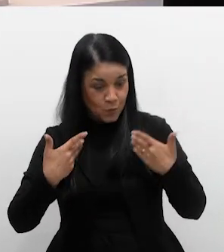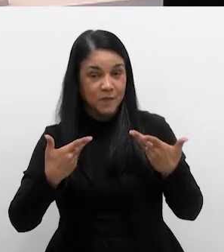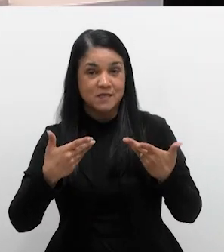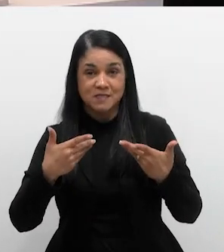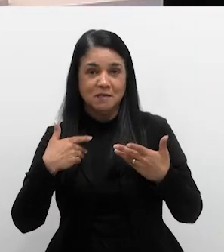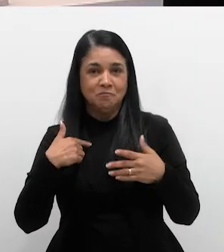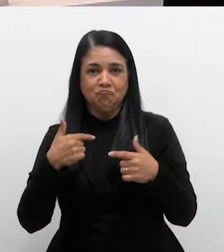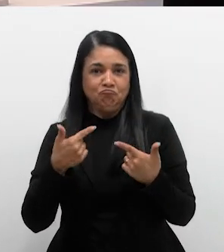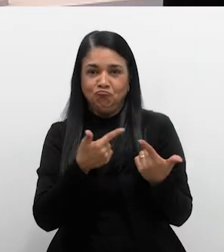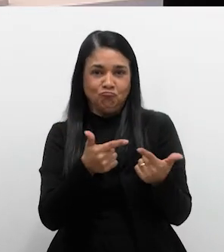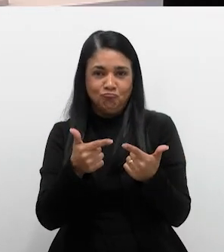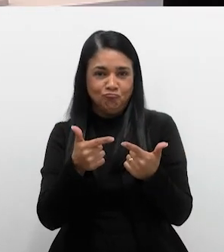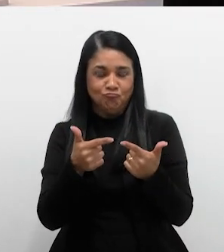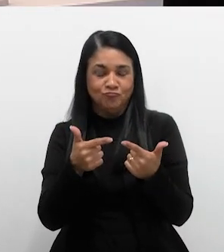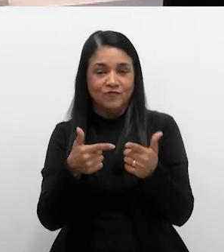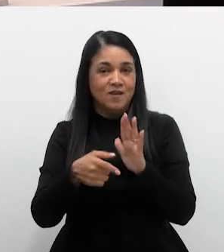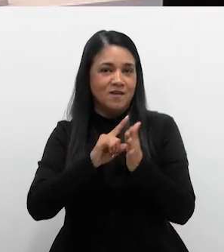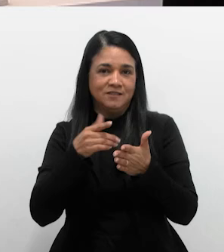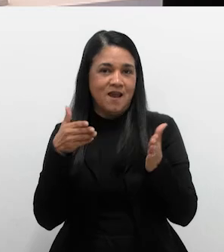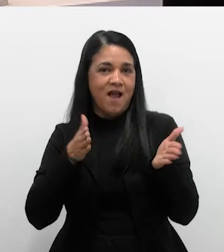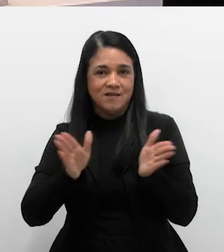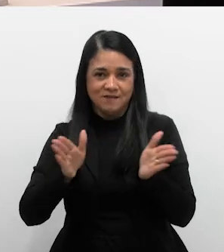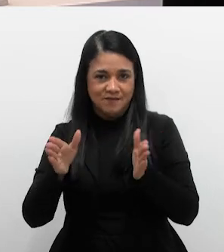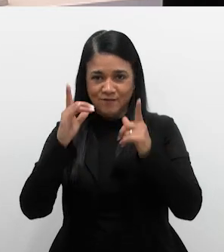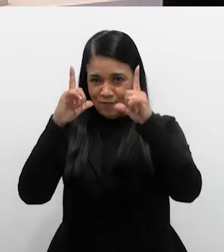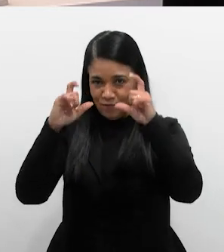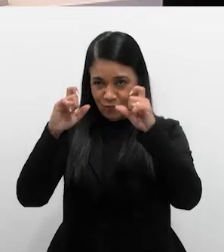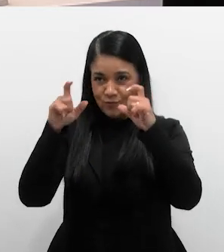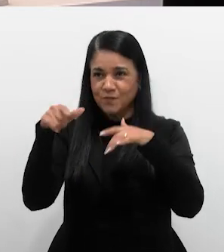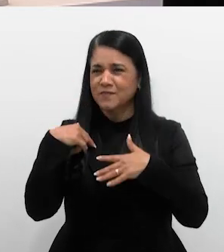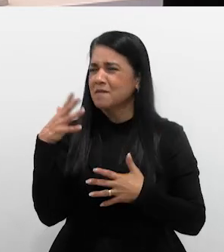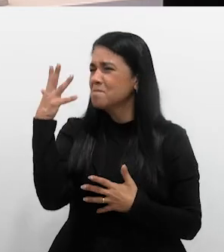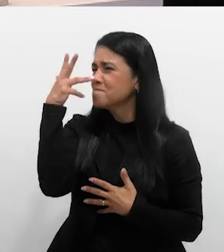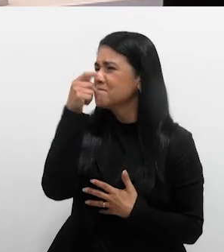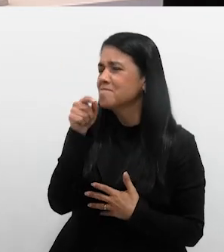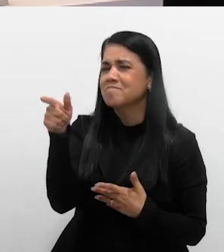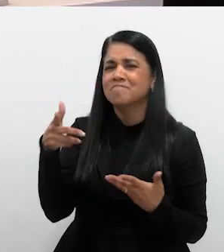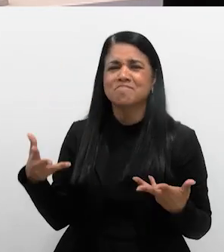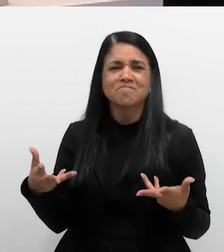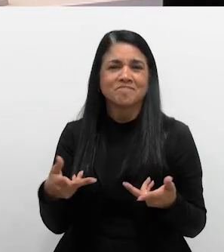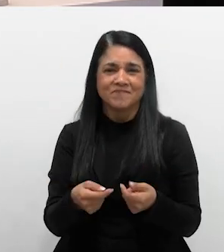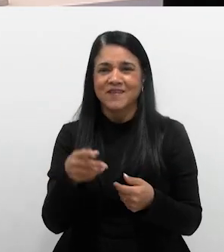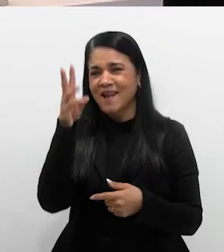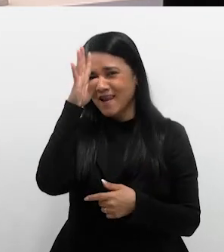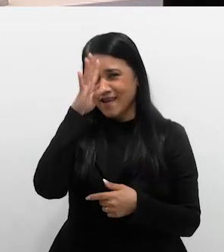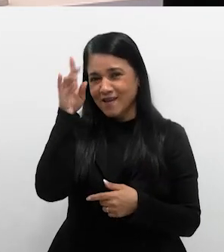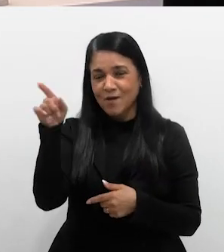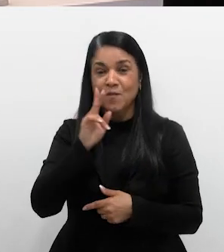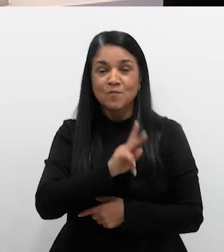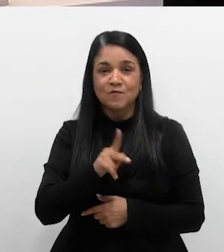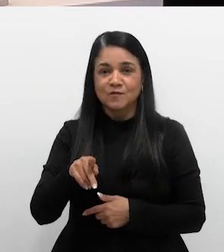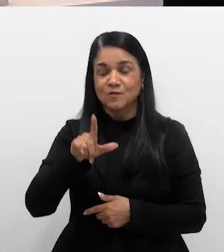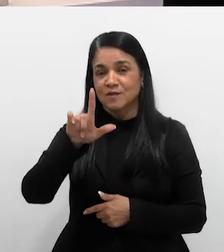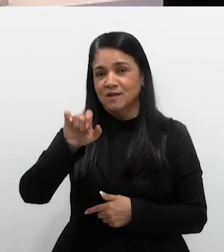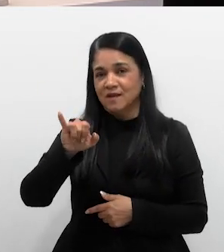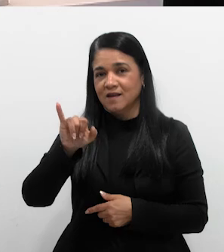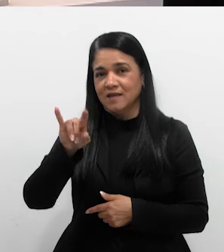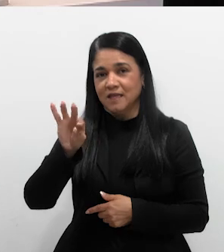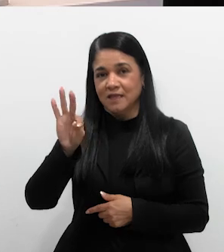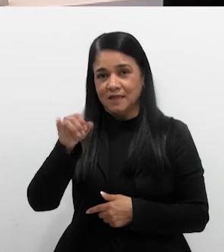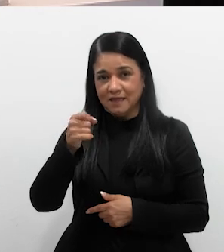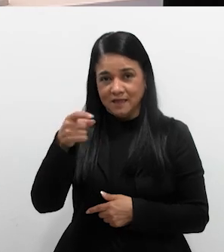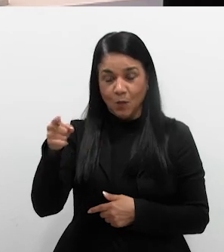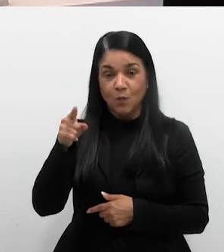também vai ser surpresa, porque eu não tive acesso ainda a essas fotos. Ah, que maravilha. Que legal. Aí está o professor